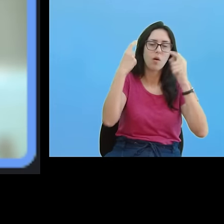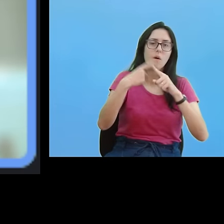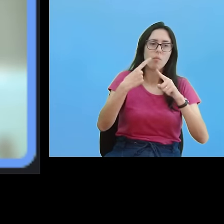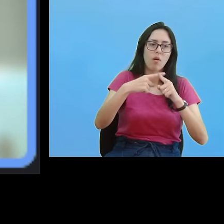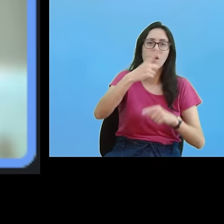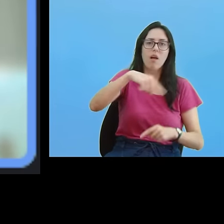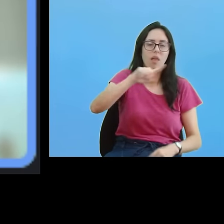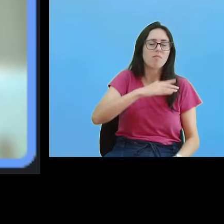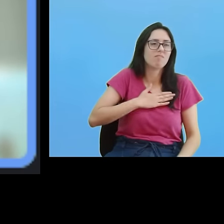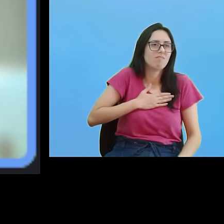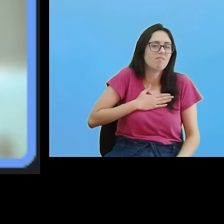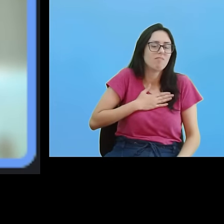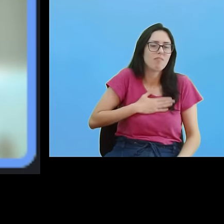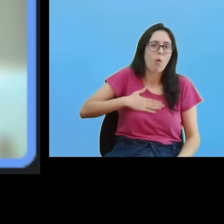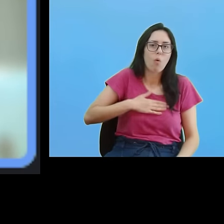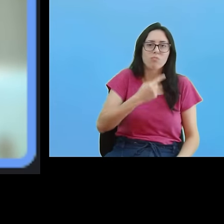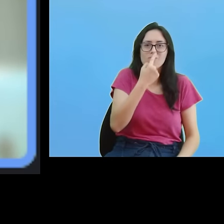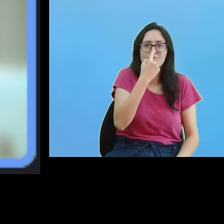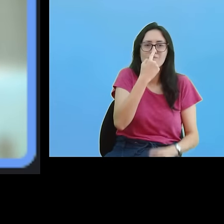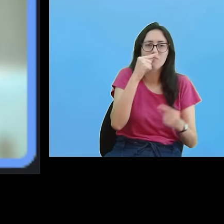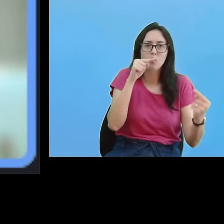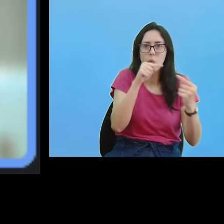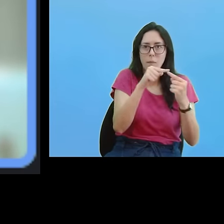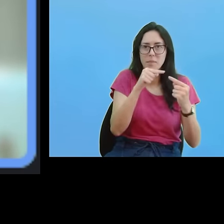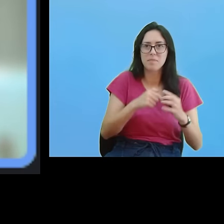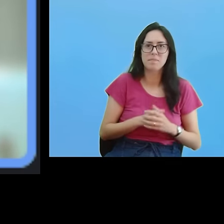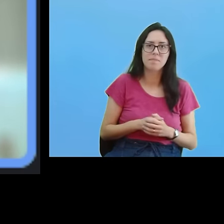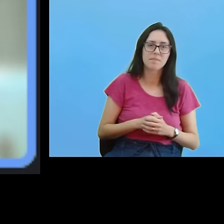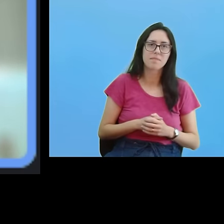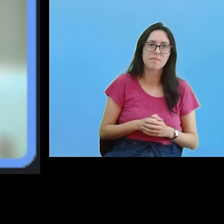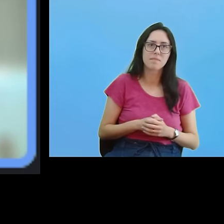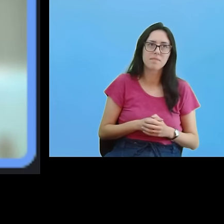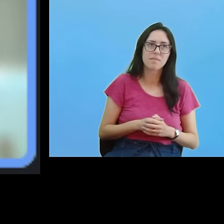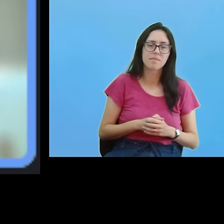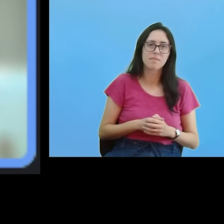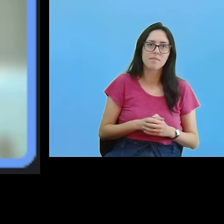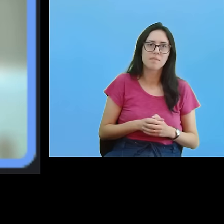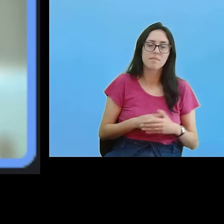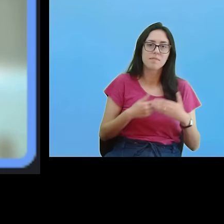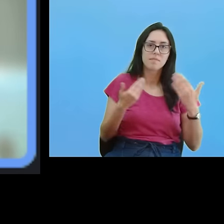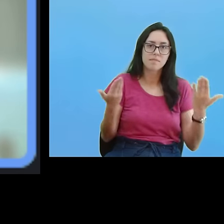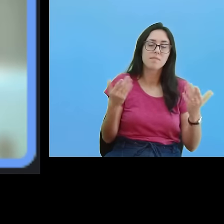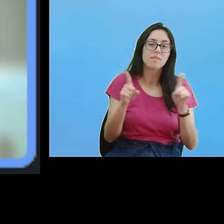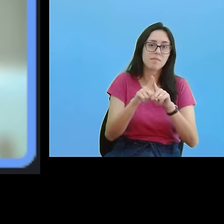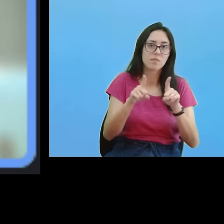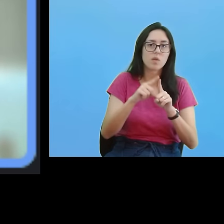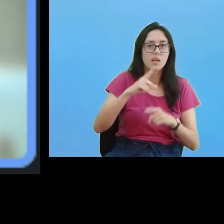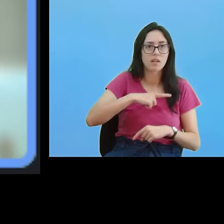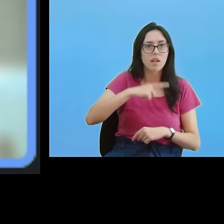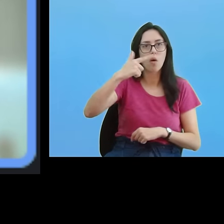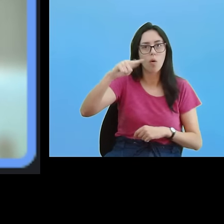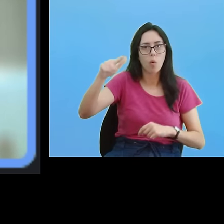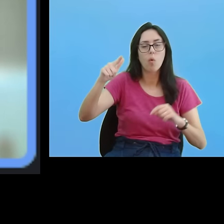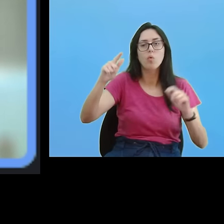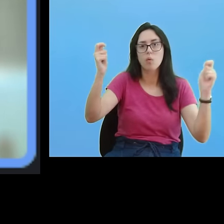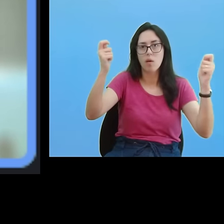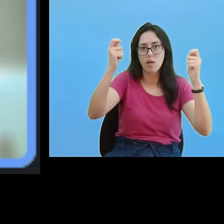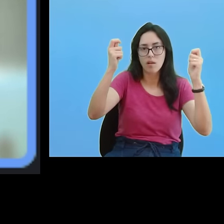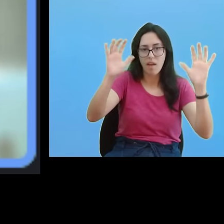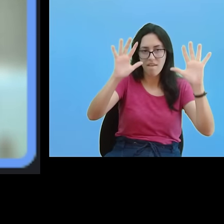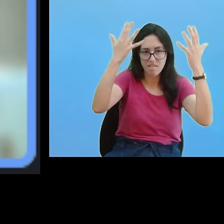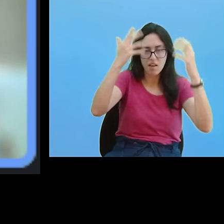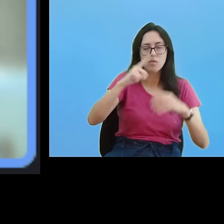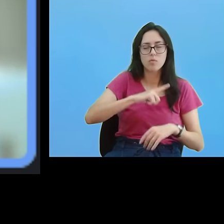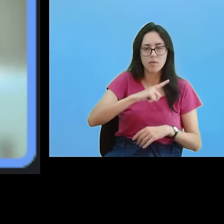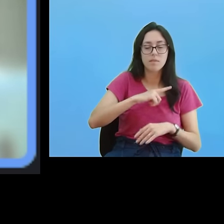eles se identificam bastante. Bom, nós, como eu falei, temos outros eventos, né? Então, no final do ano